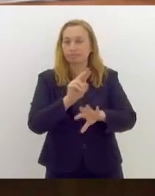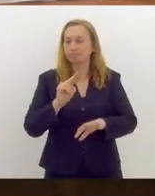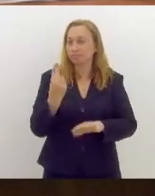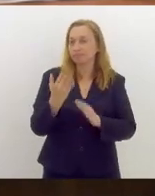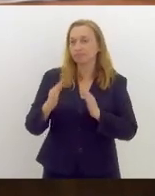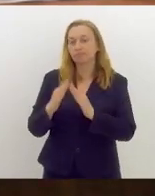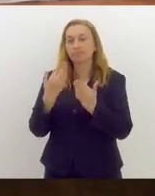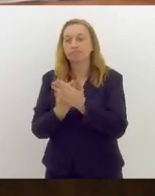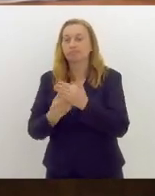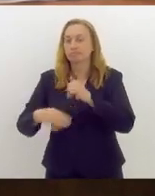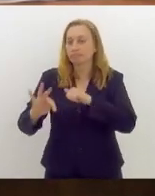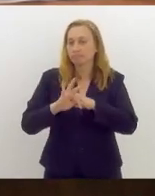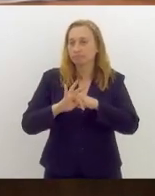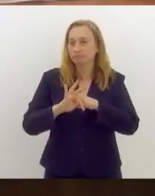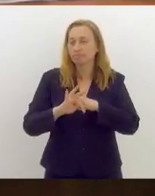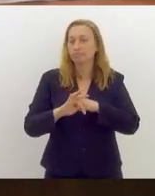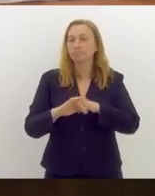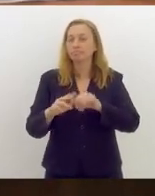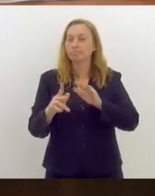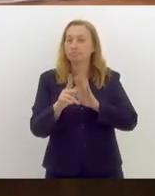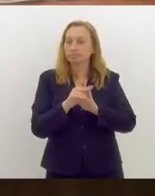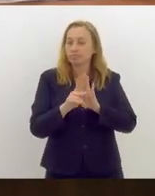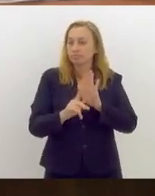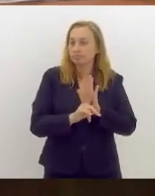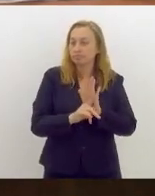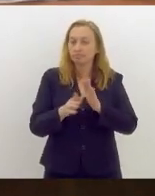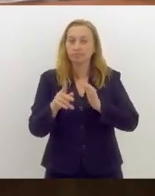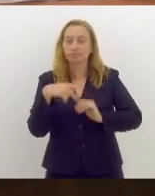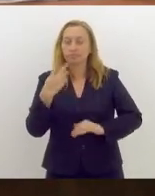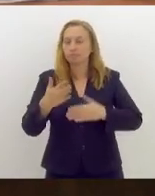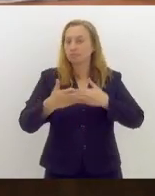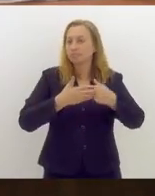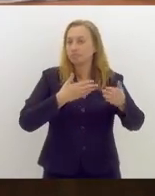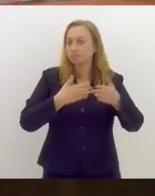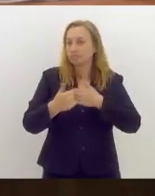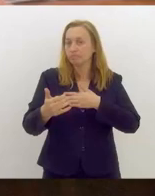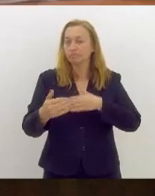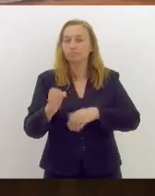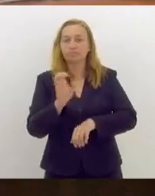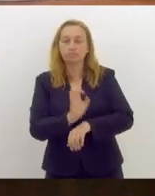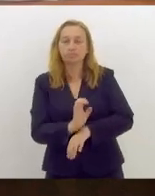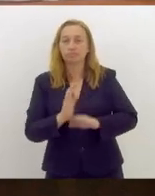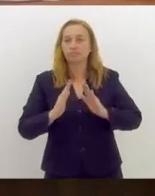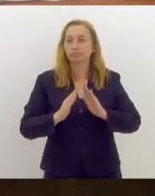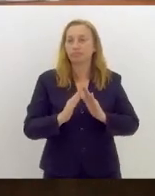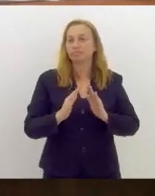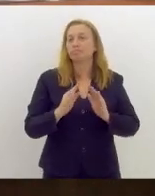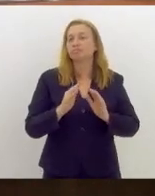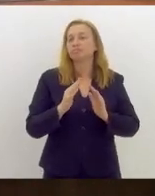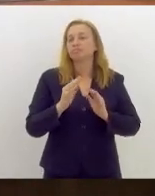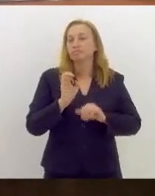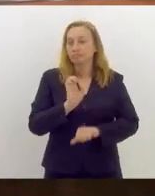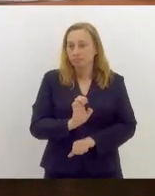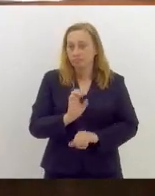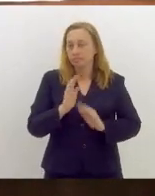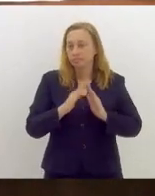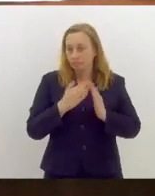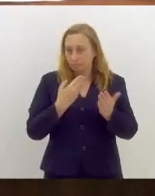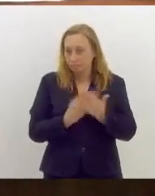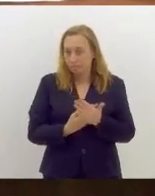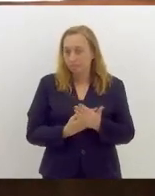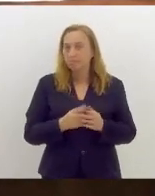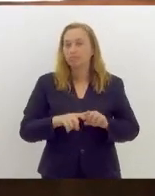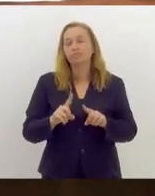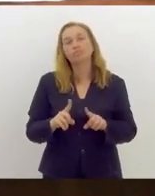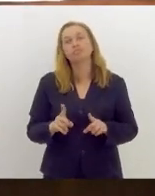o estado deixa o projeto deixa isso em aberto né Qualquer Escola Estadual portanto pode ser a rede Seduc pode ser a rede de Faetec além mas